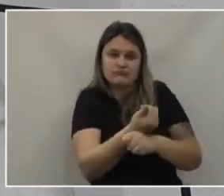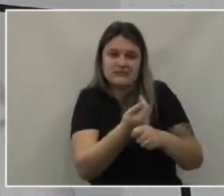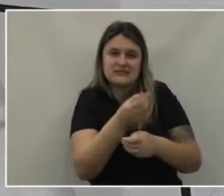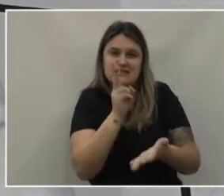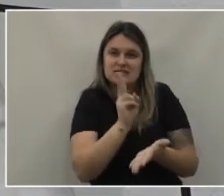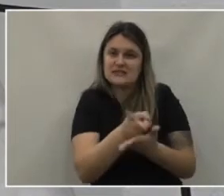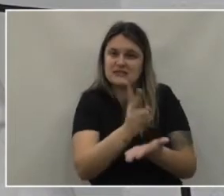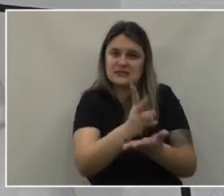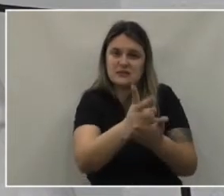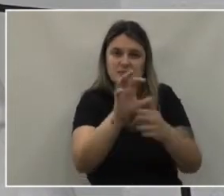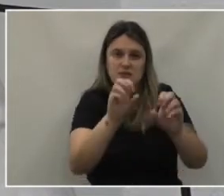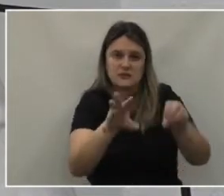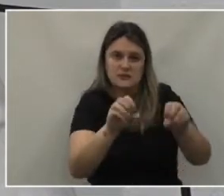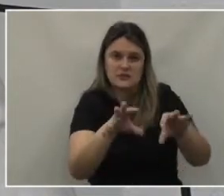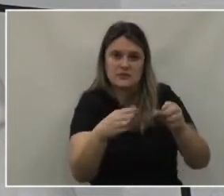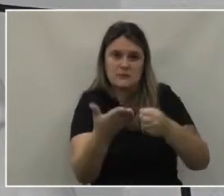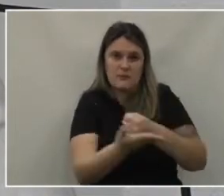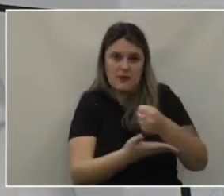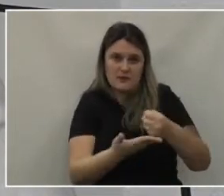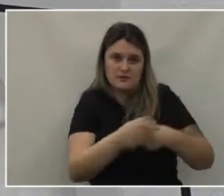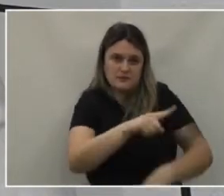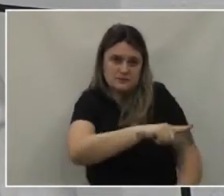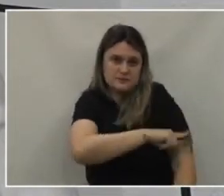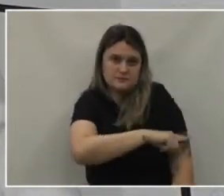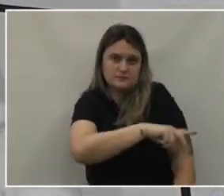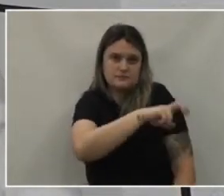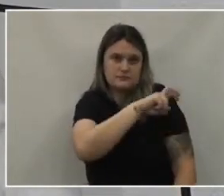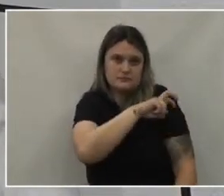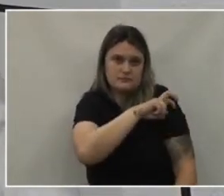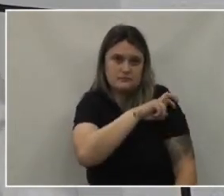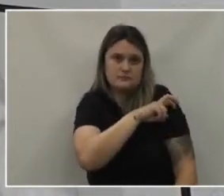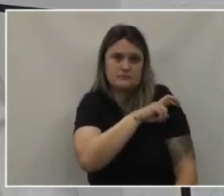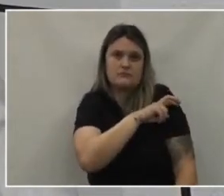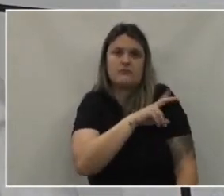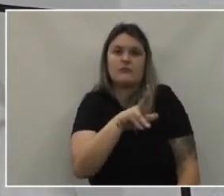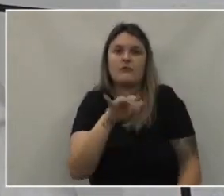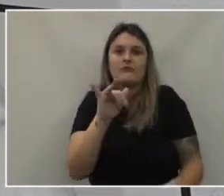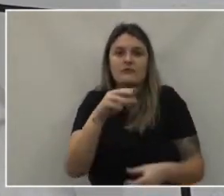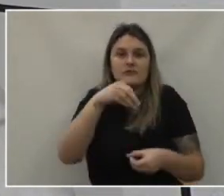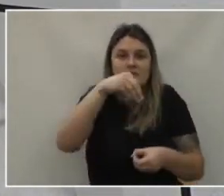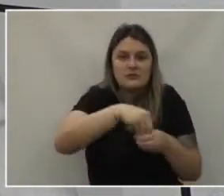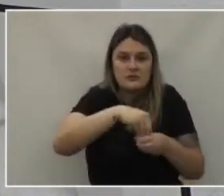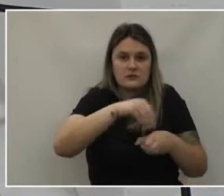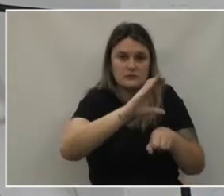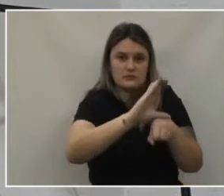permanente da educação básica, ou seja, não vai fazer parte da